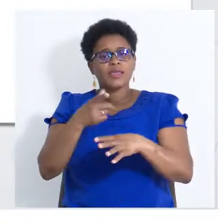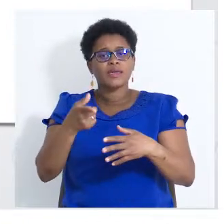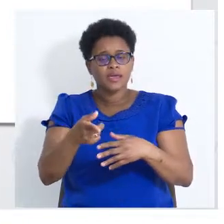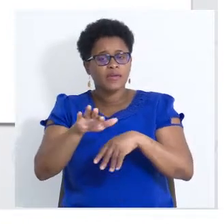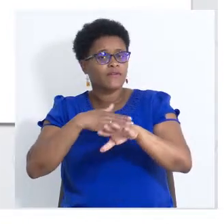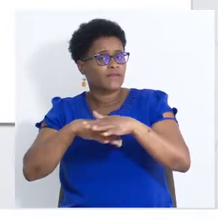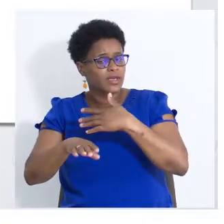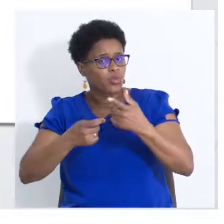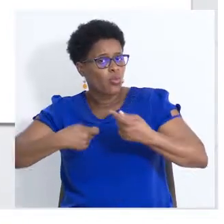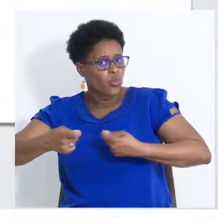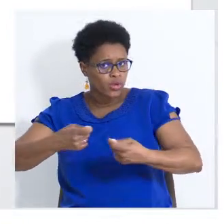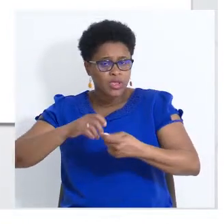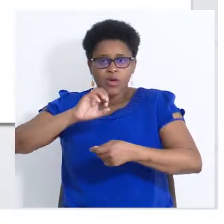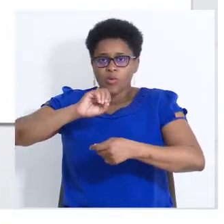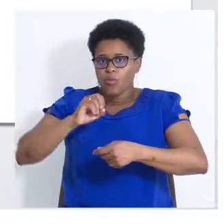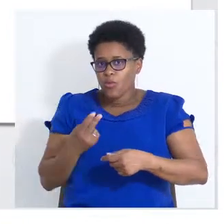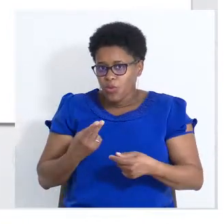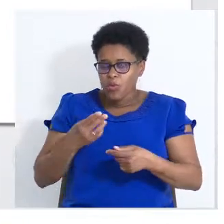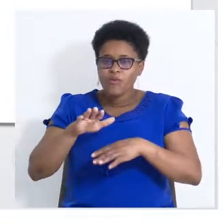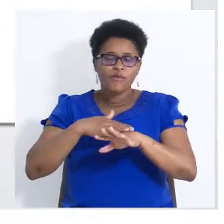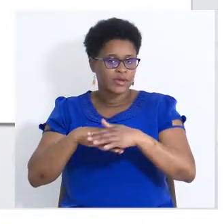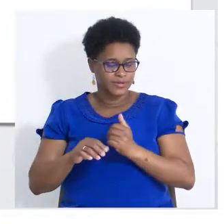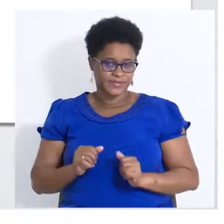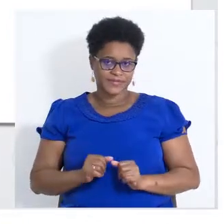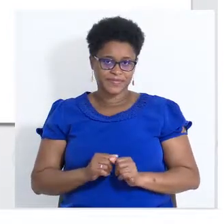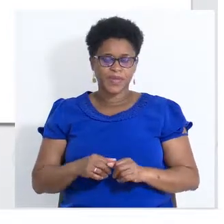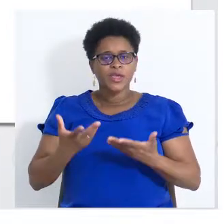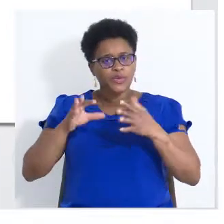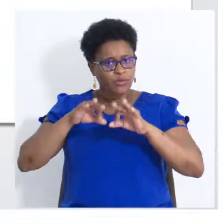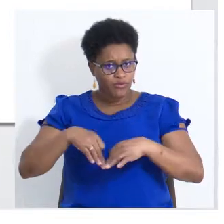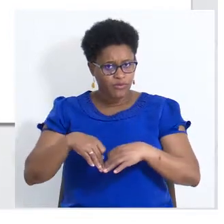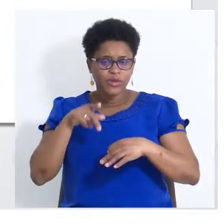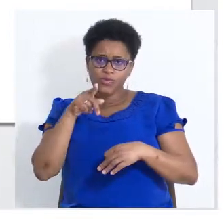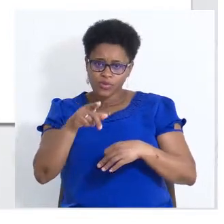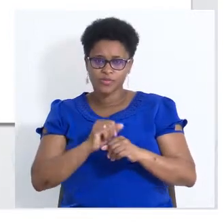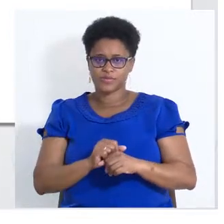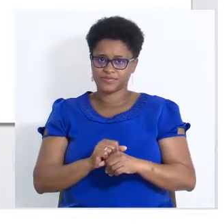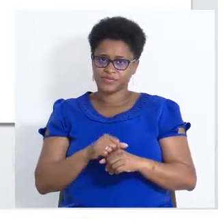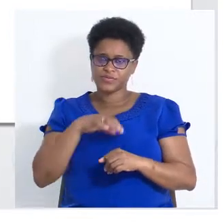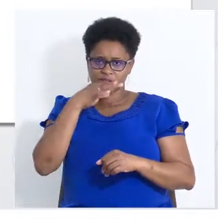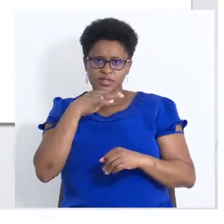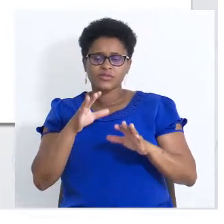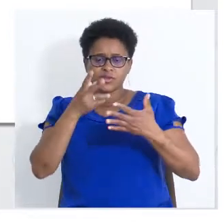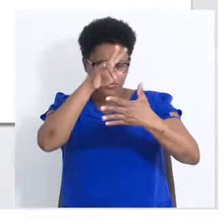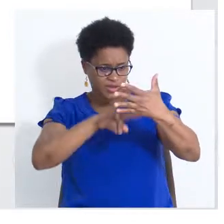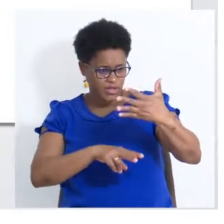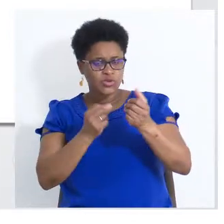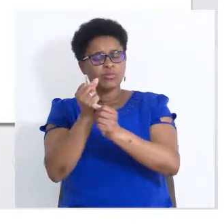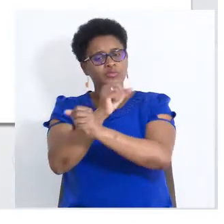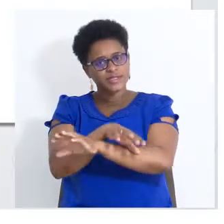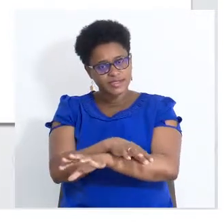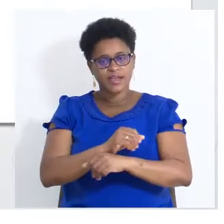é organizada ou produzida. E por último, vais classificar